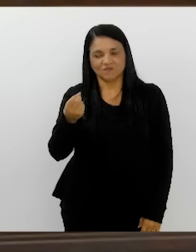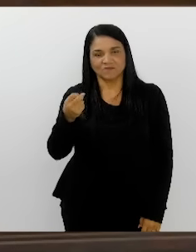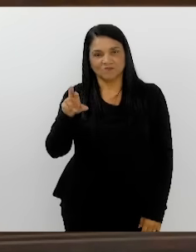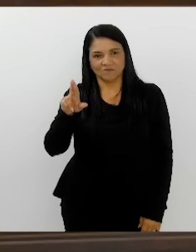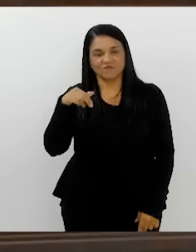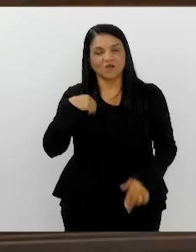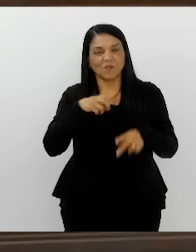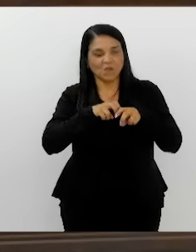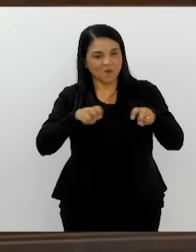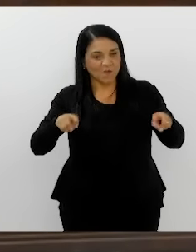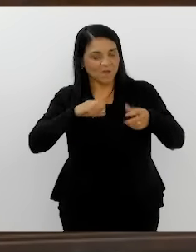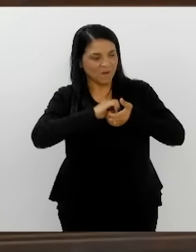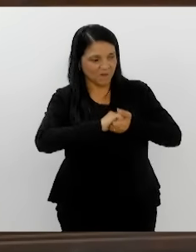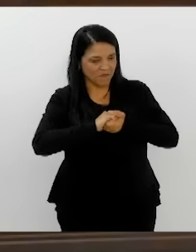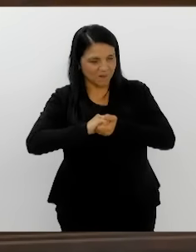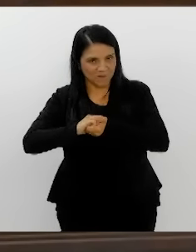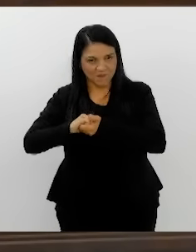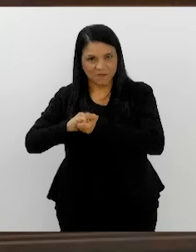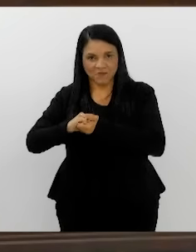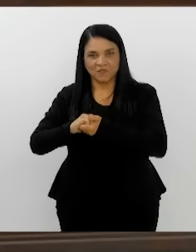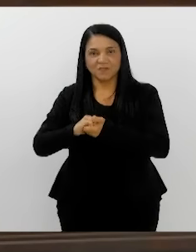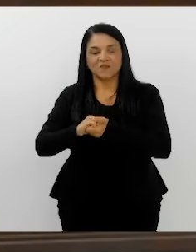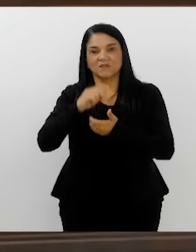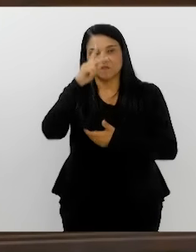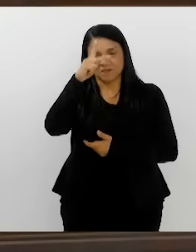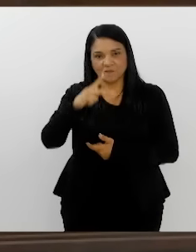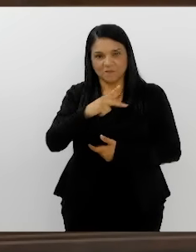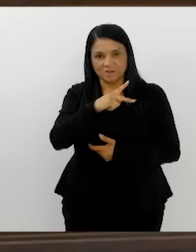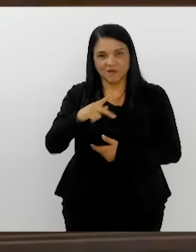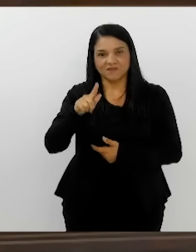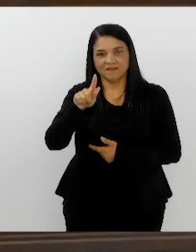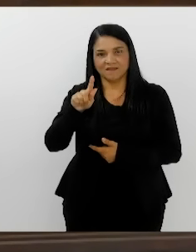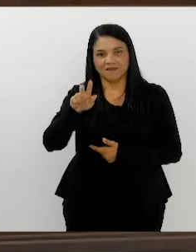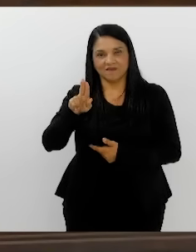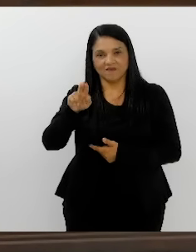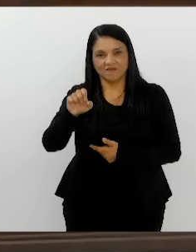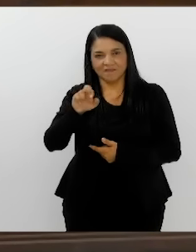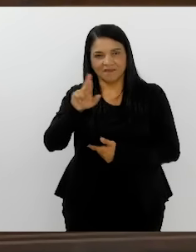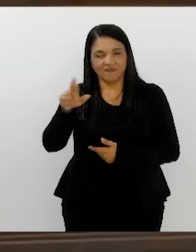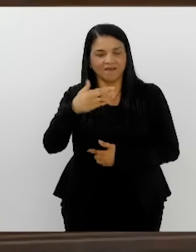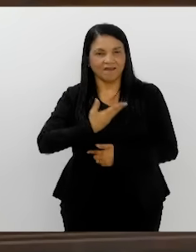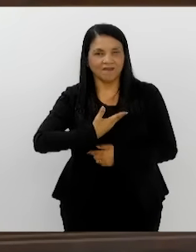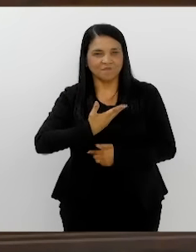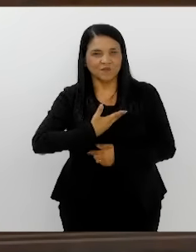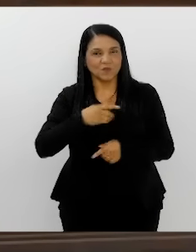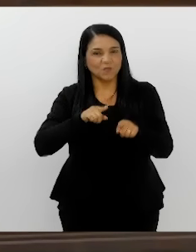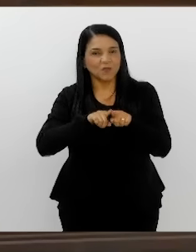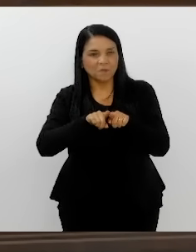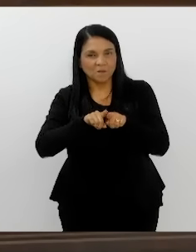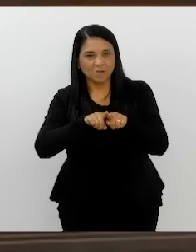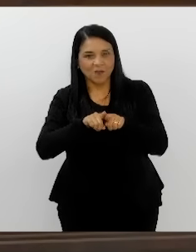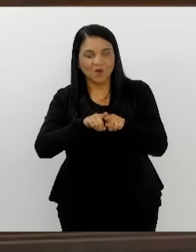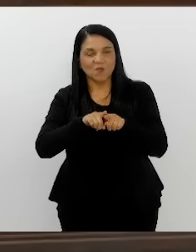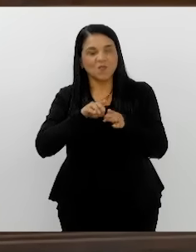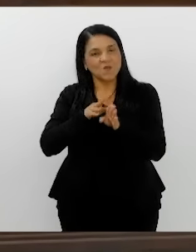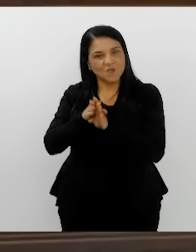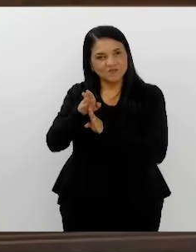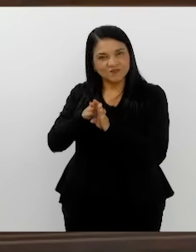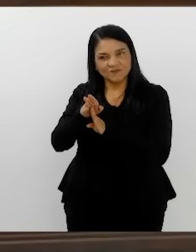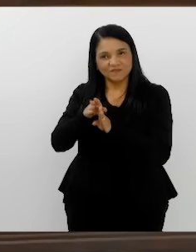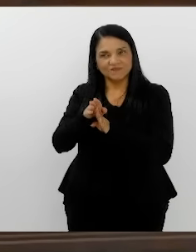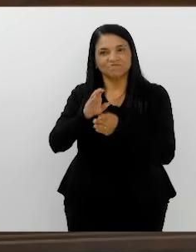mesa digníssima aqui, a figura do Padre Guerra, um grande amigo, irmão, conselheiro. Cumprimento também, Padre